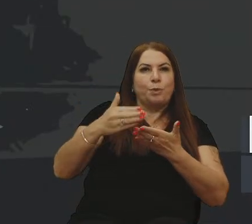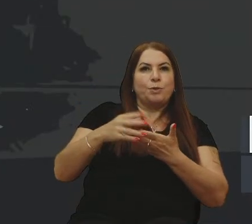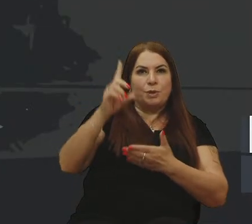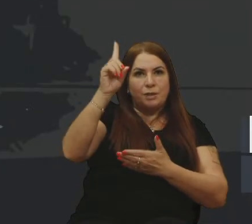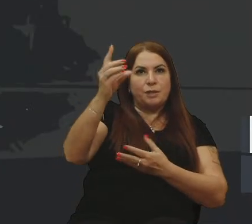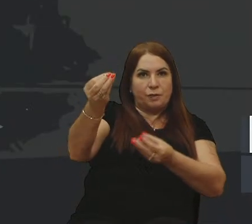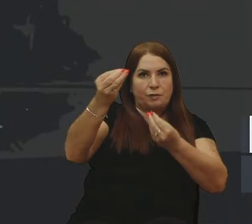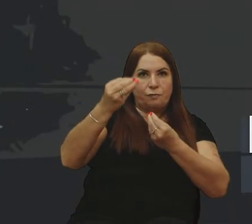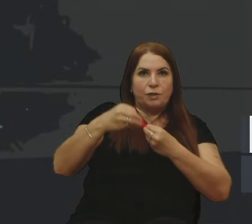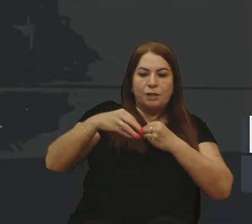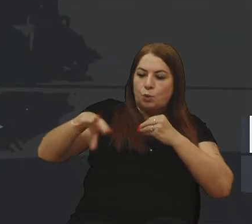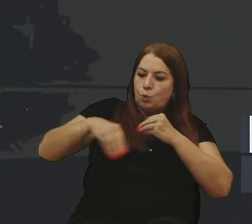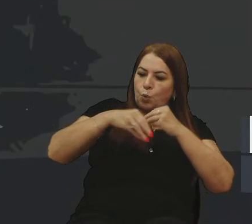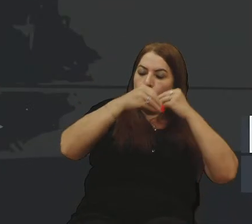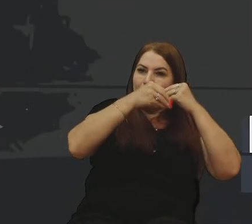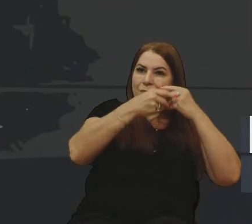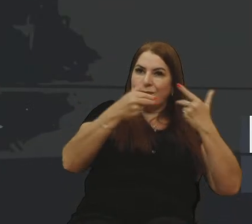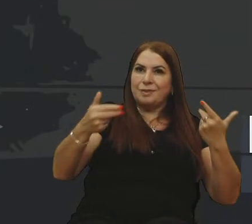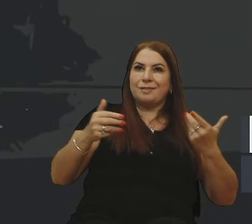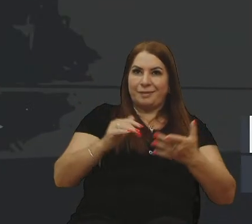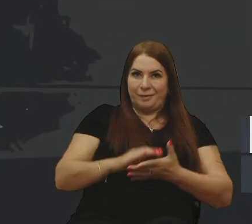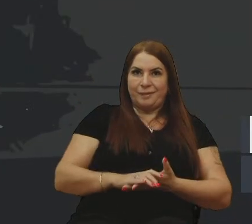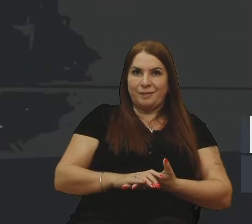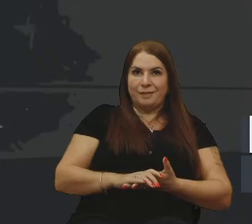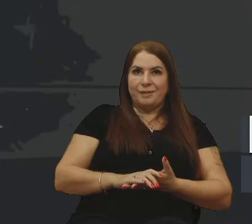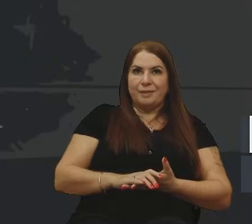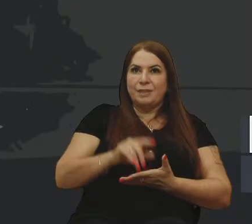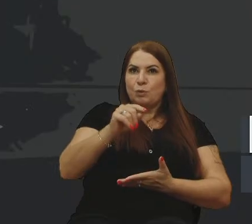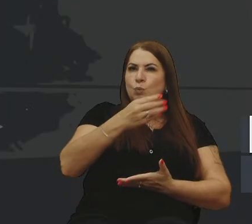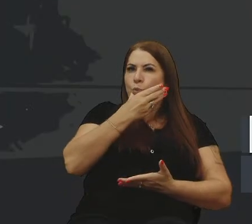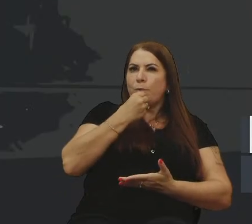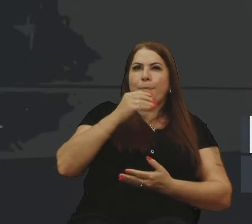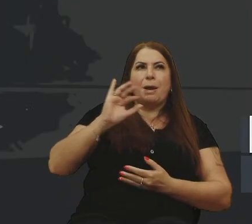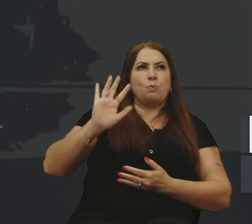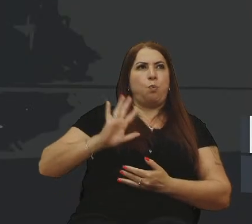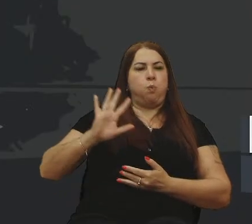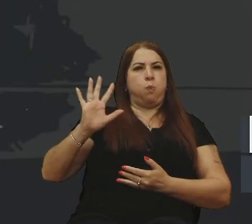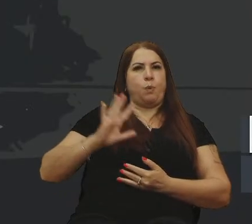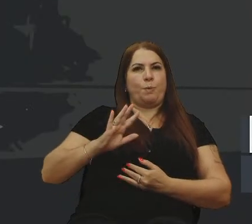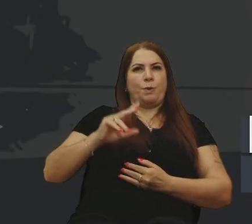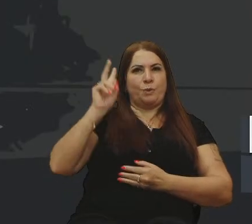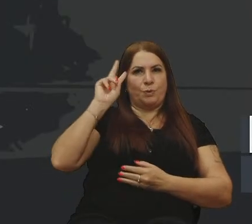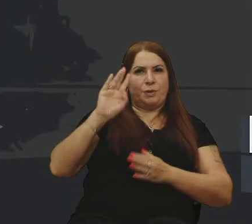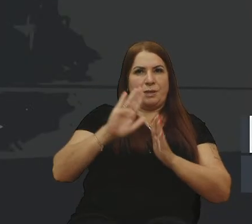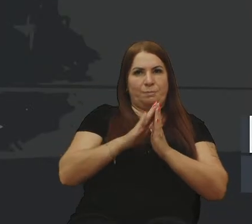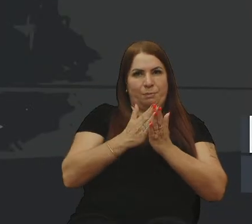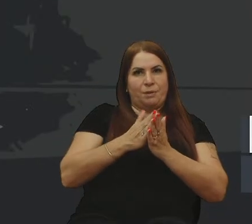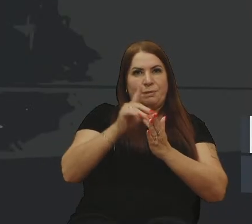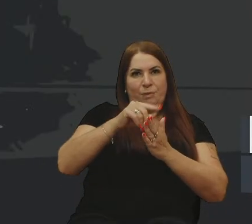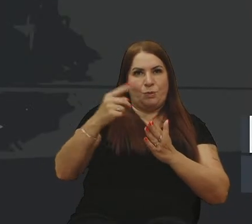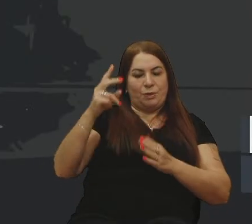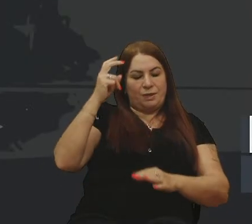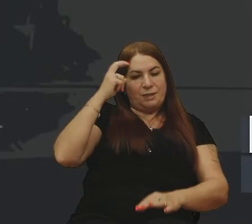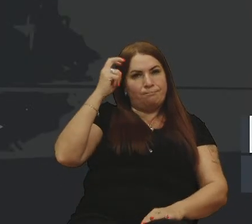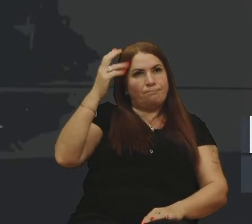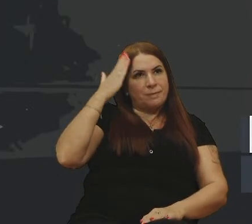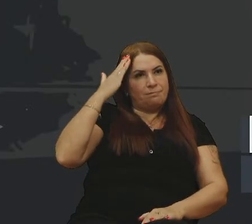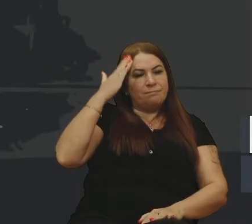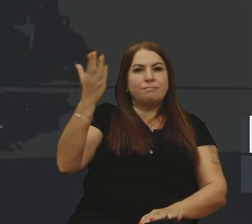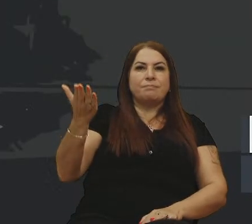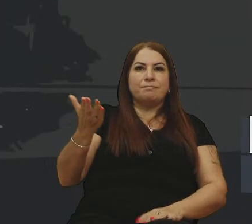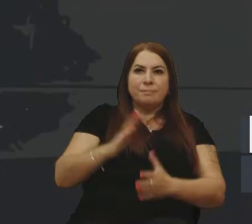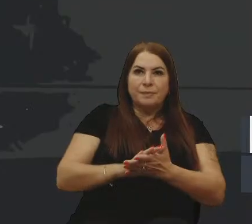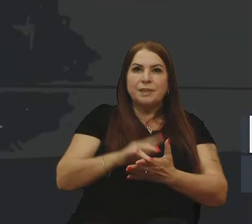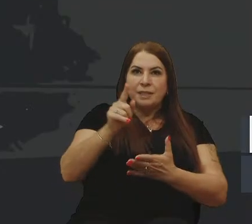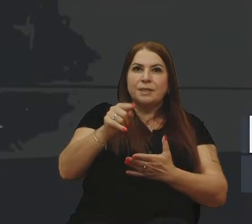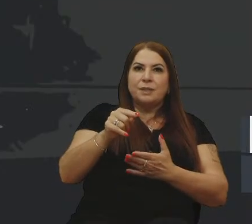vou te acrescentar todas as outras coisas. E Salomão foi o homem mais rico da história da Bíblia, por conta da sua sabedoria. Então,